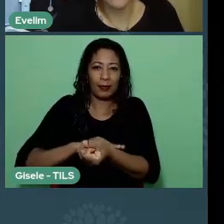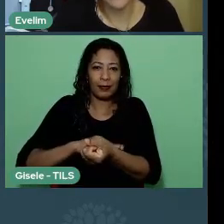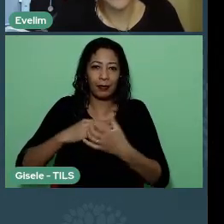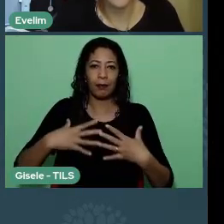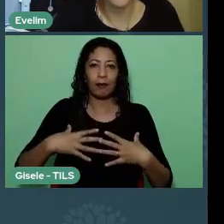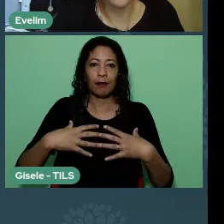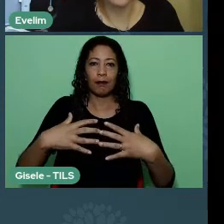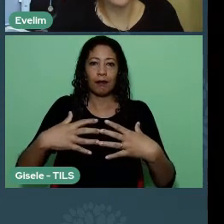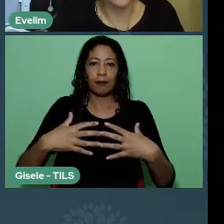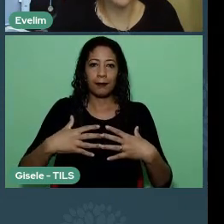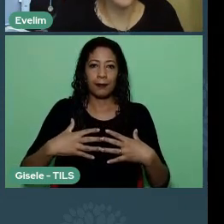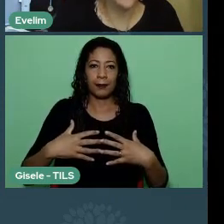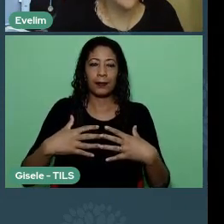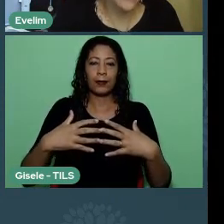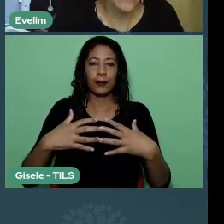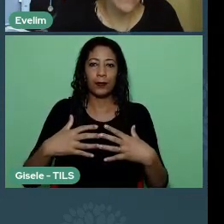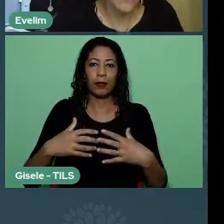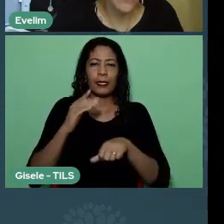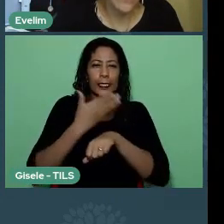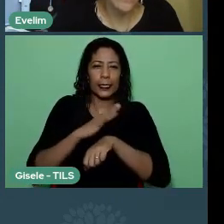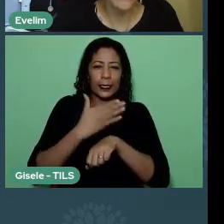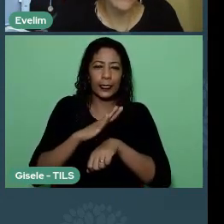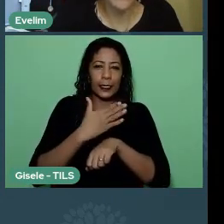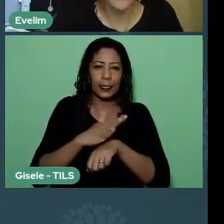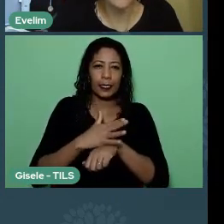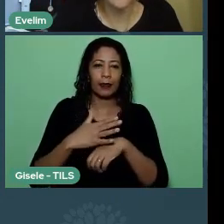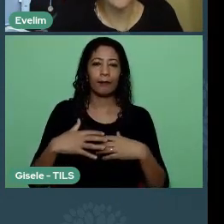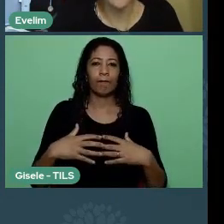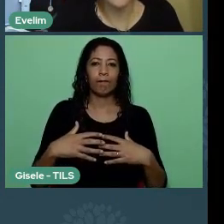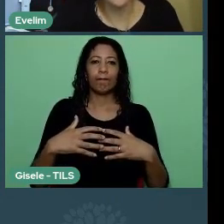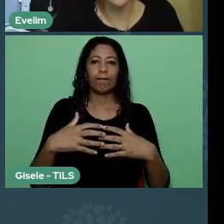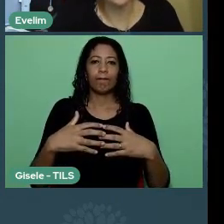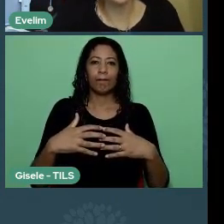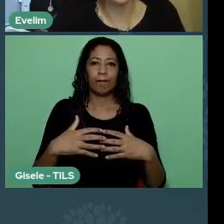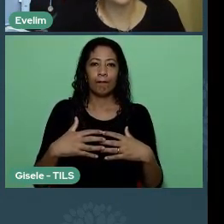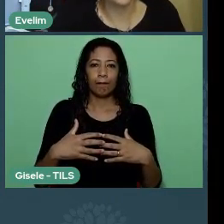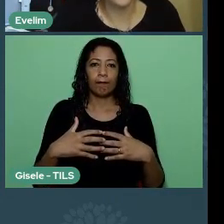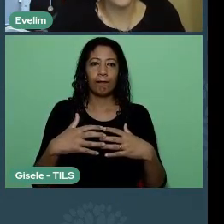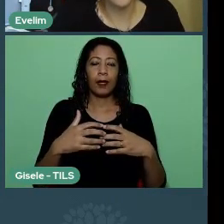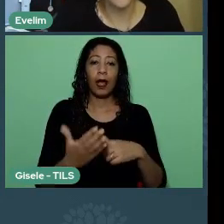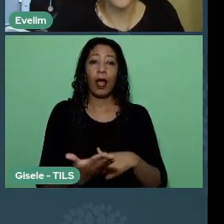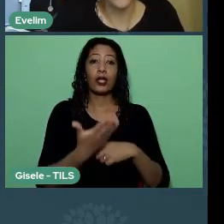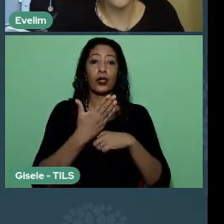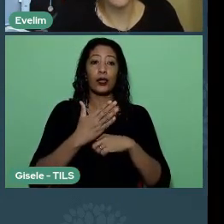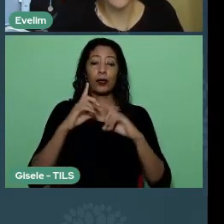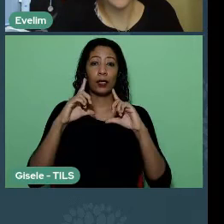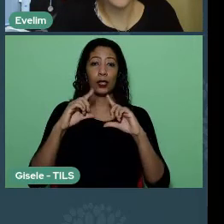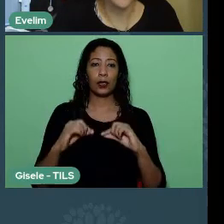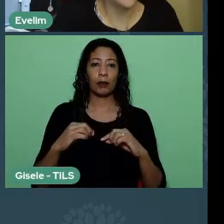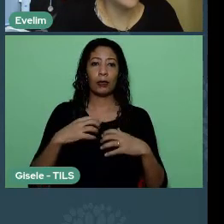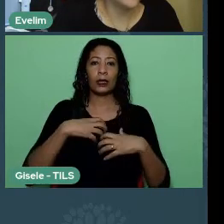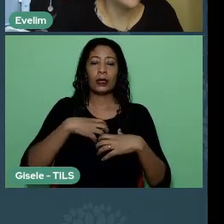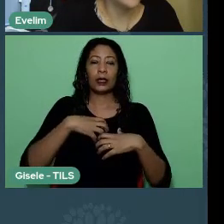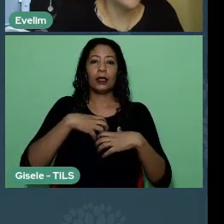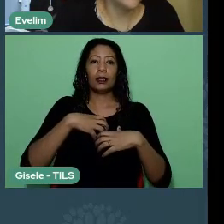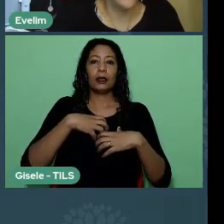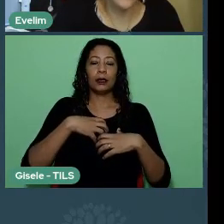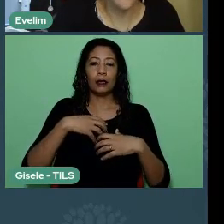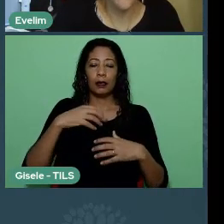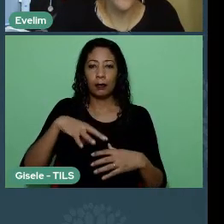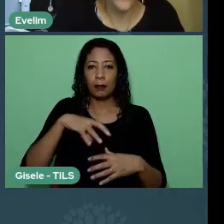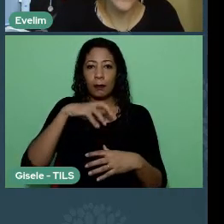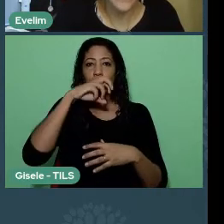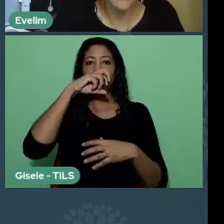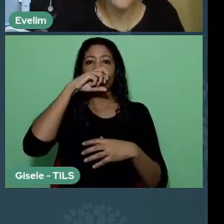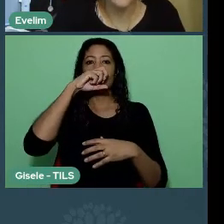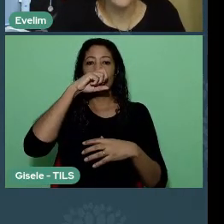de abordagem, você treinar a musculatura respiratória desses pacientes, reduz a sensação de dispneia, além da melhora